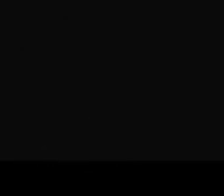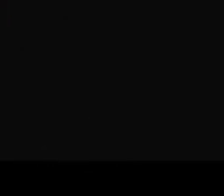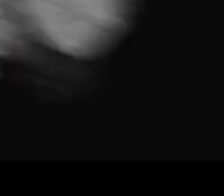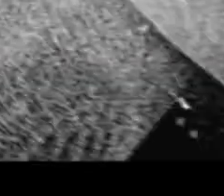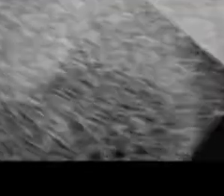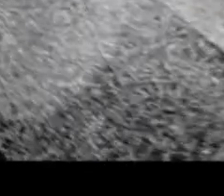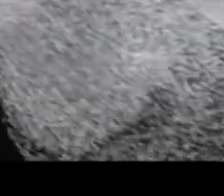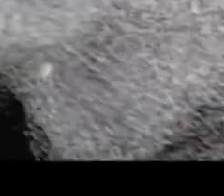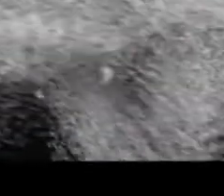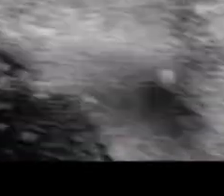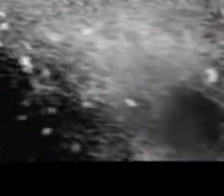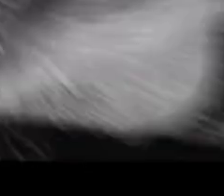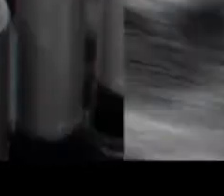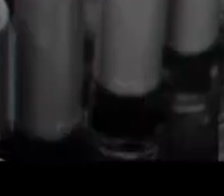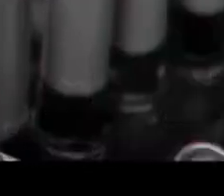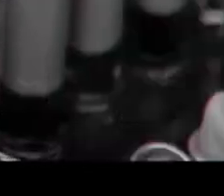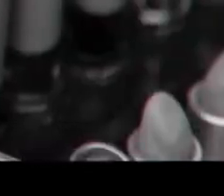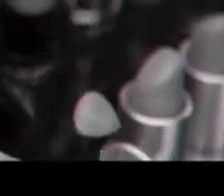Negócio.